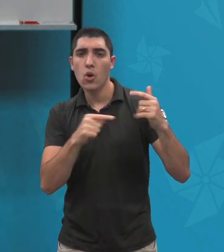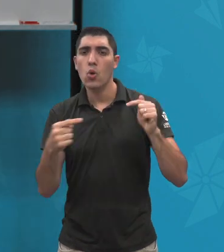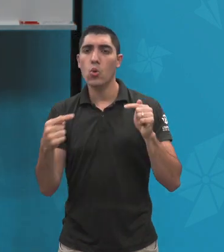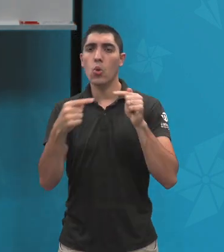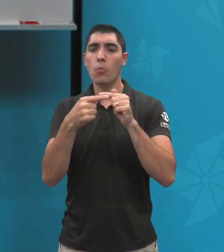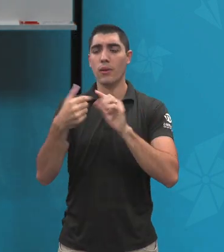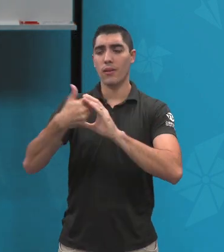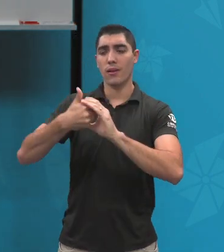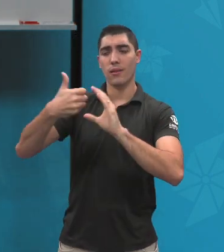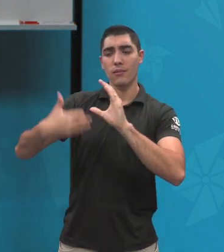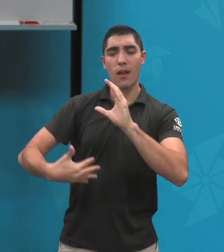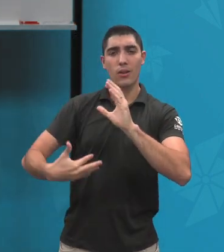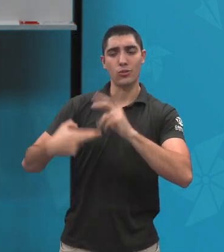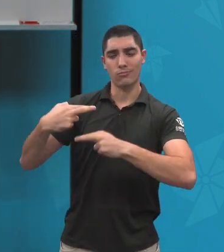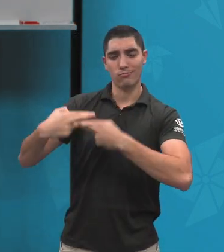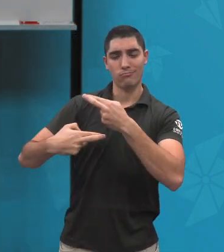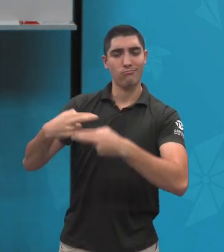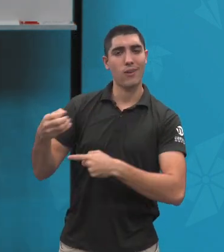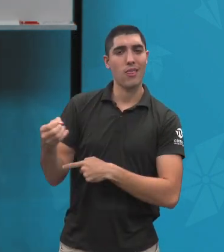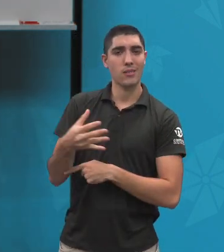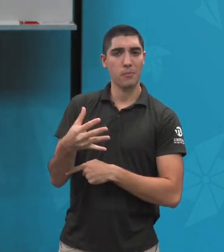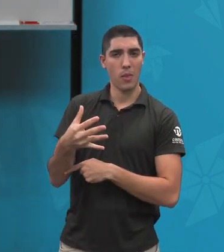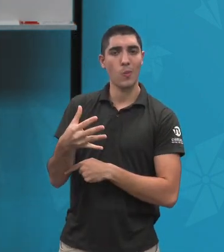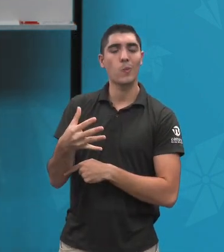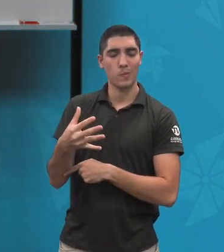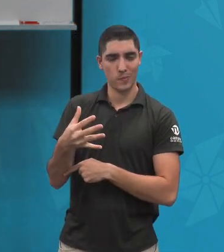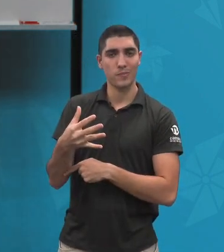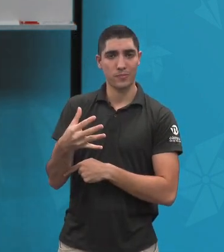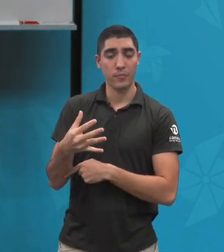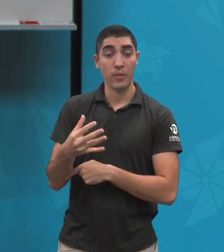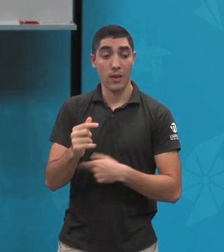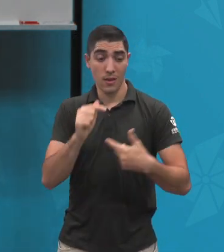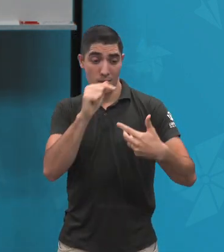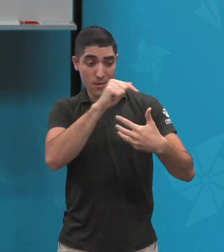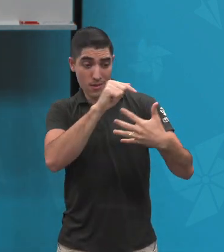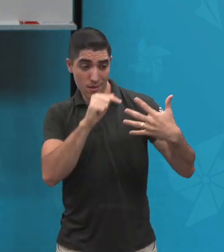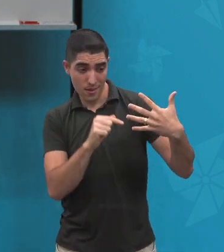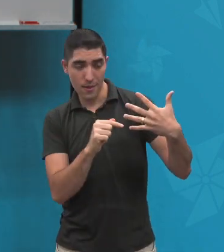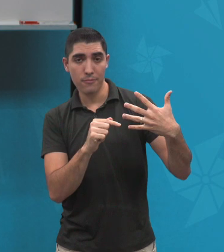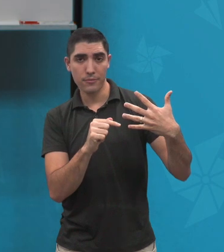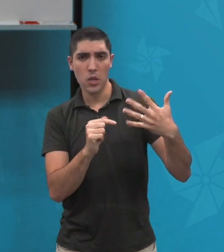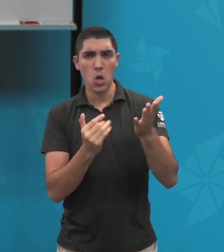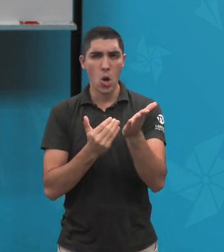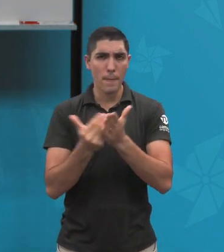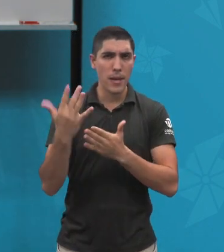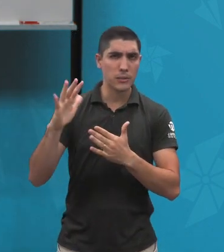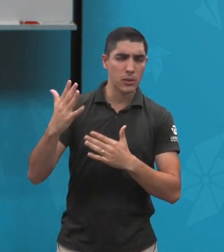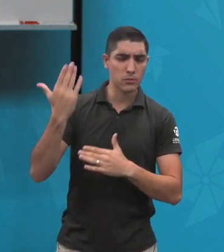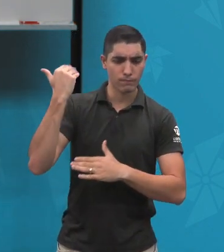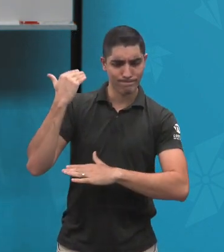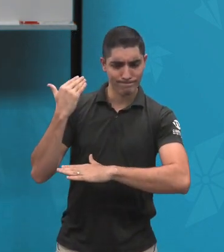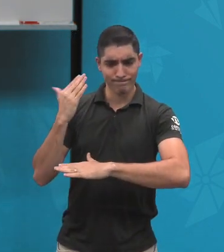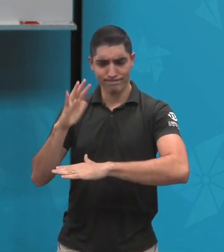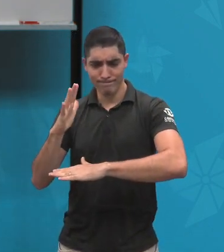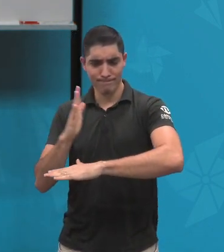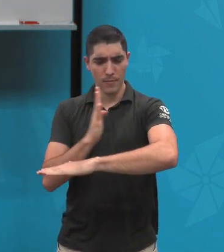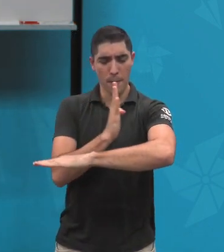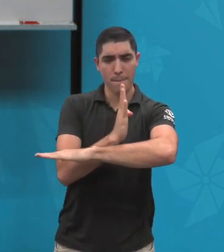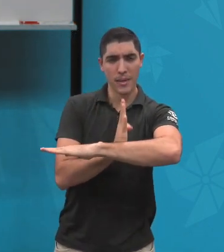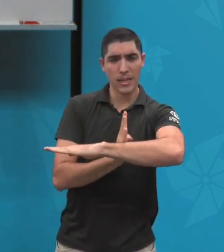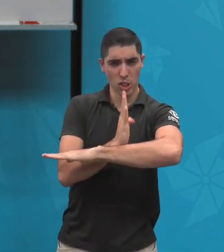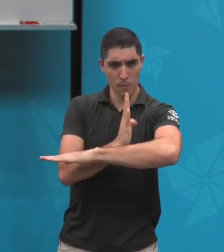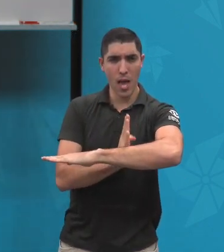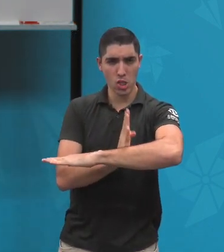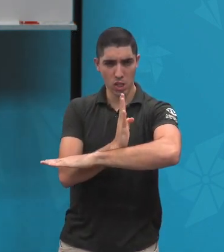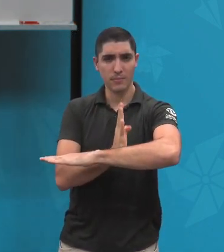características daquilo que a gente chama do período do Renascimento, que ele começa justamente ali, mais ou menos no final